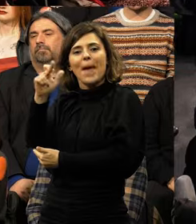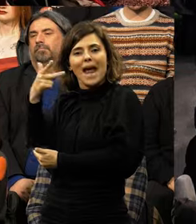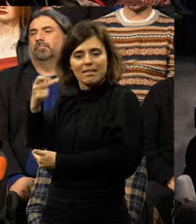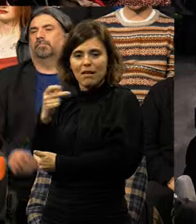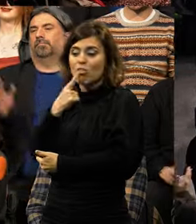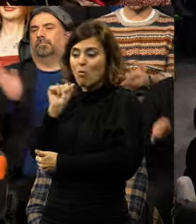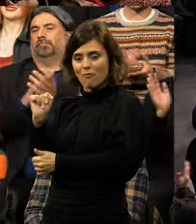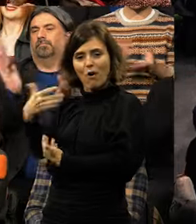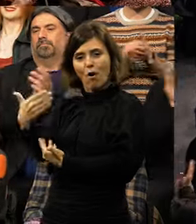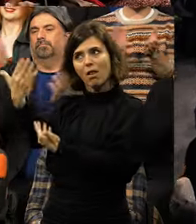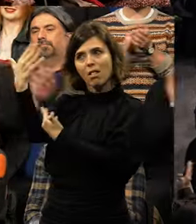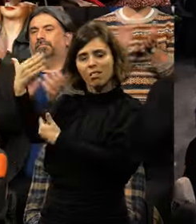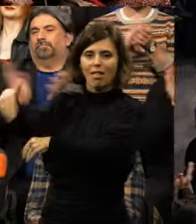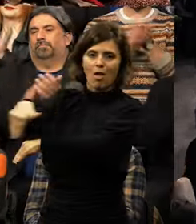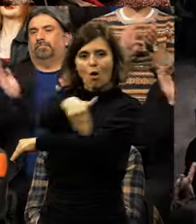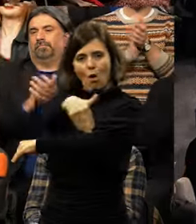uma